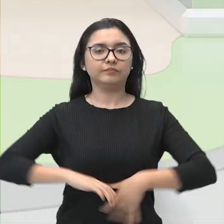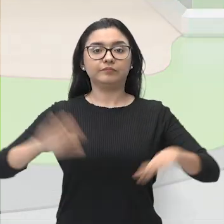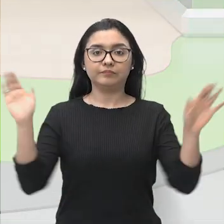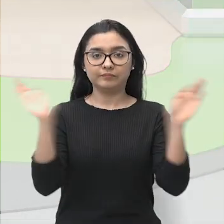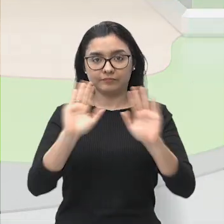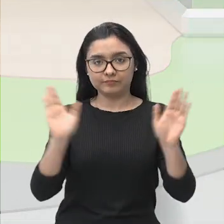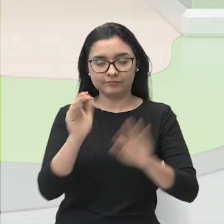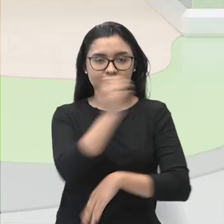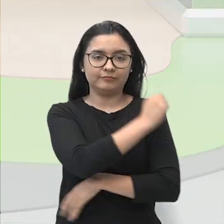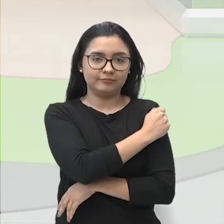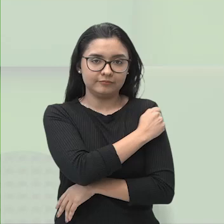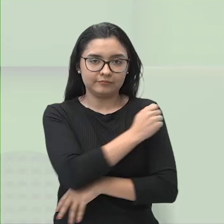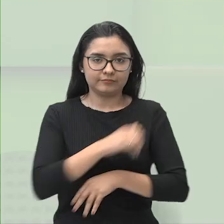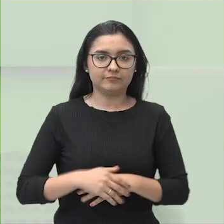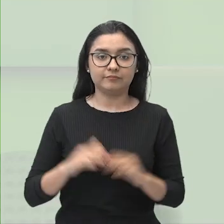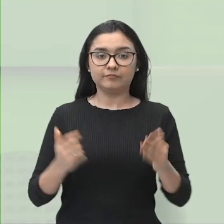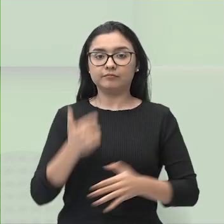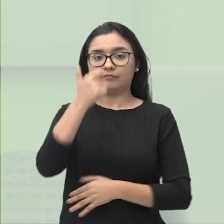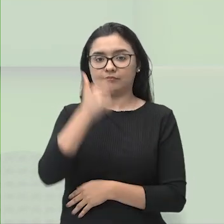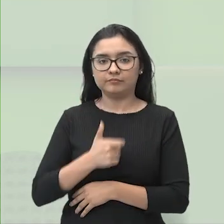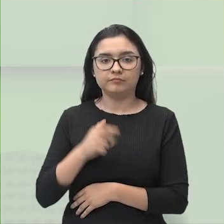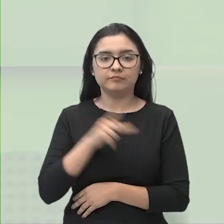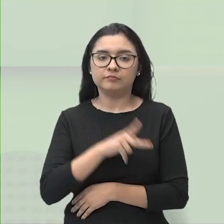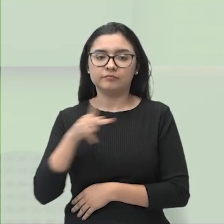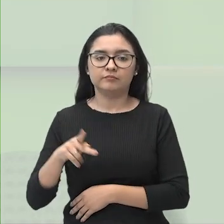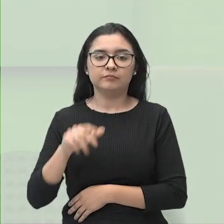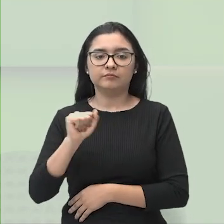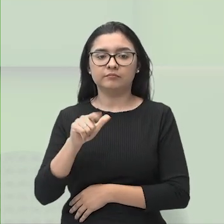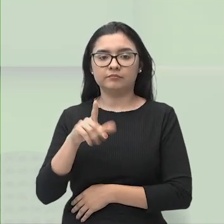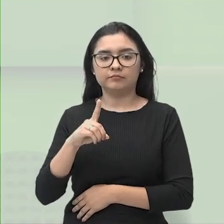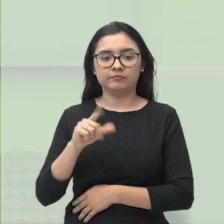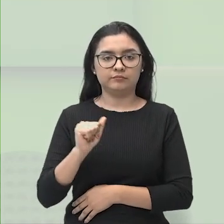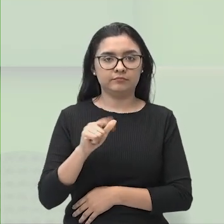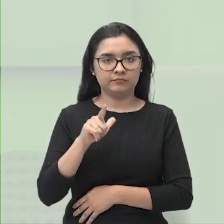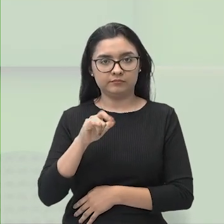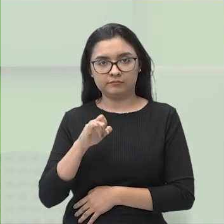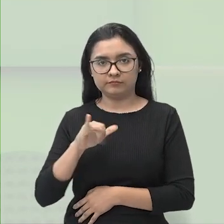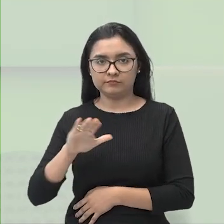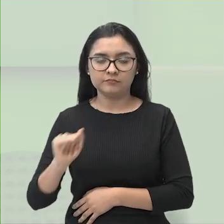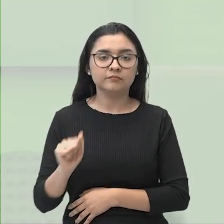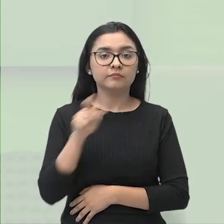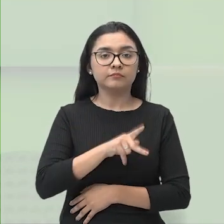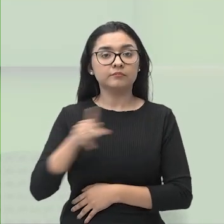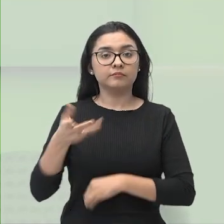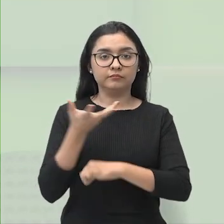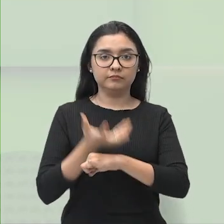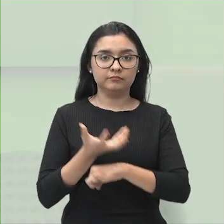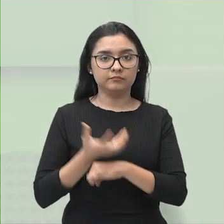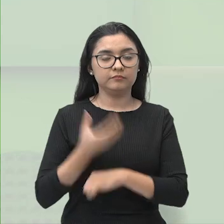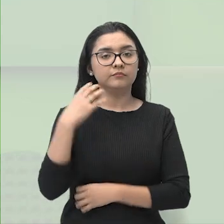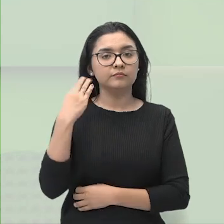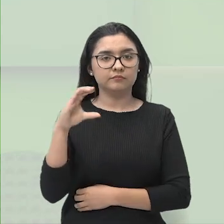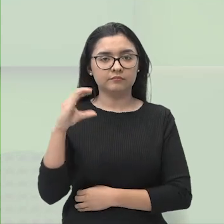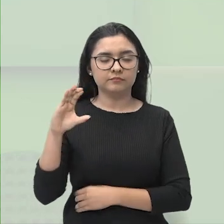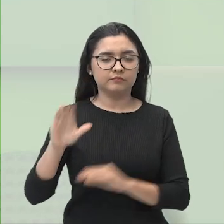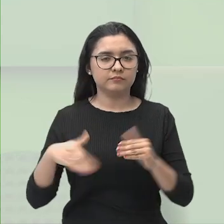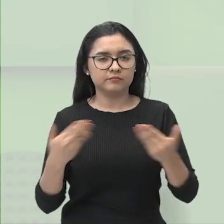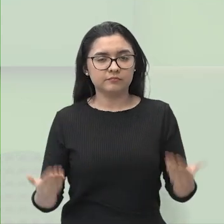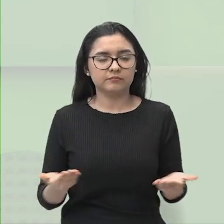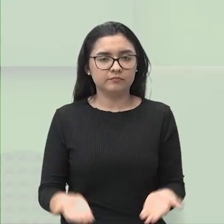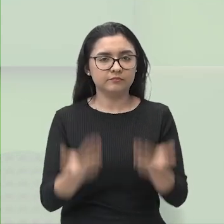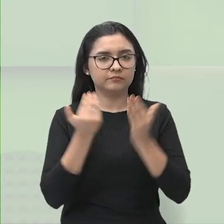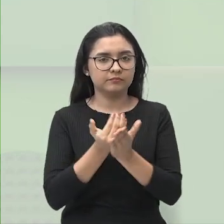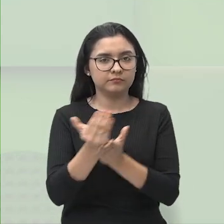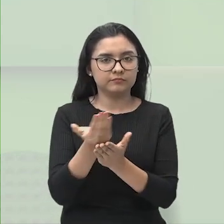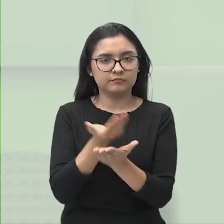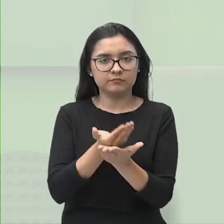jovens cientistas! Eu sou a professora Aldaléa Santos, sua professora de ciência, e vamos para a